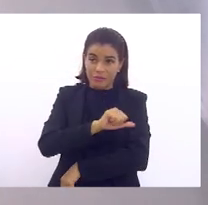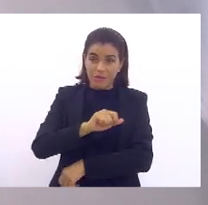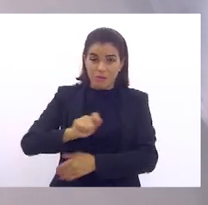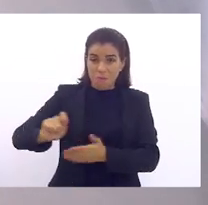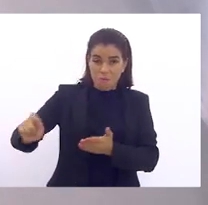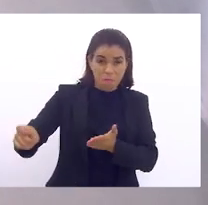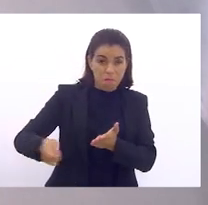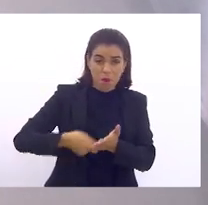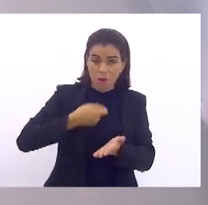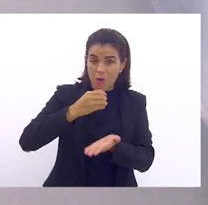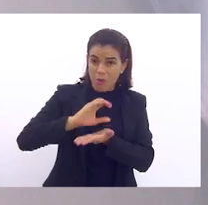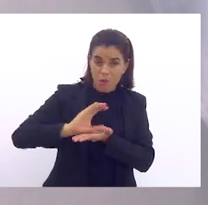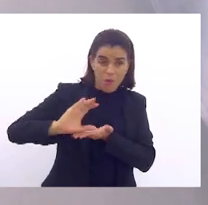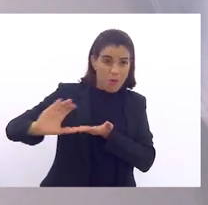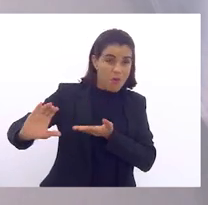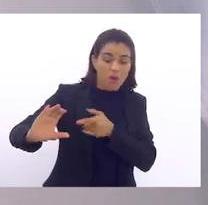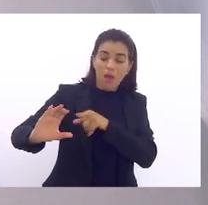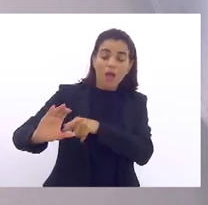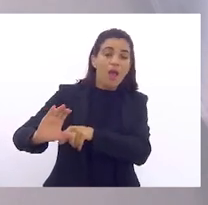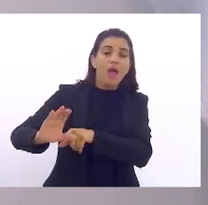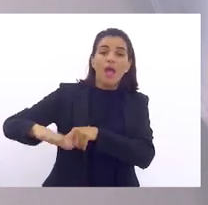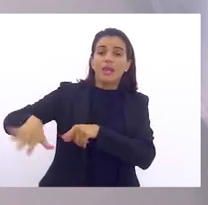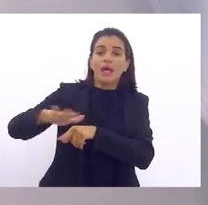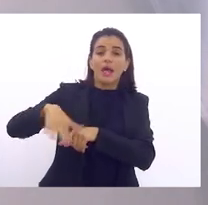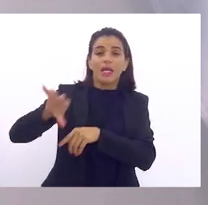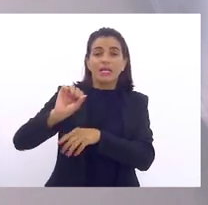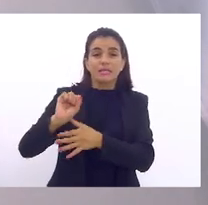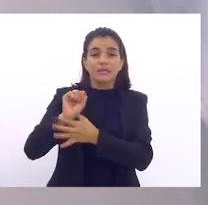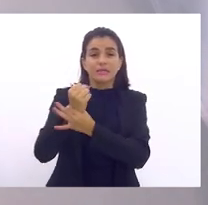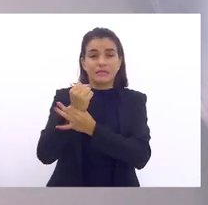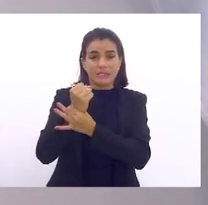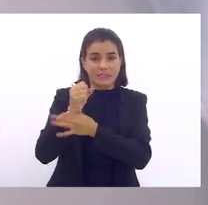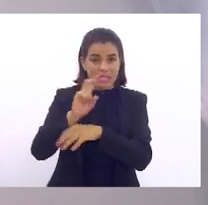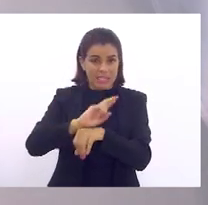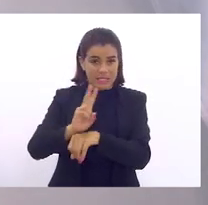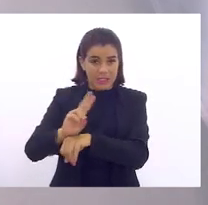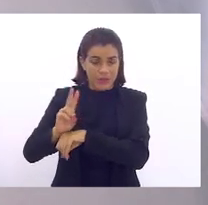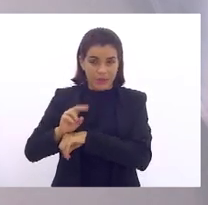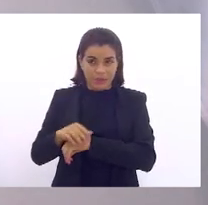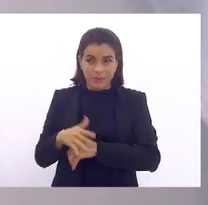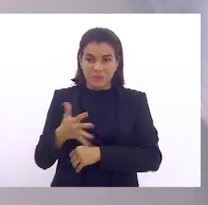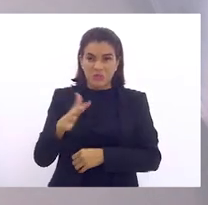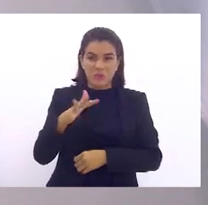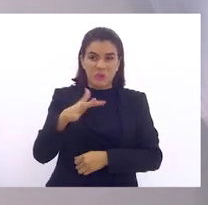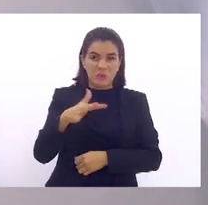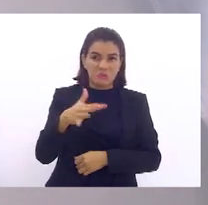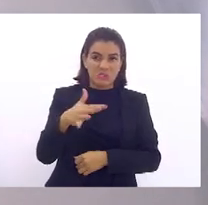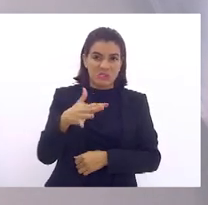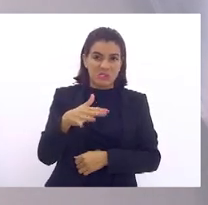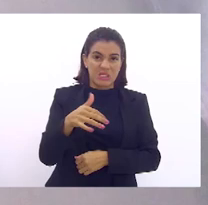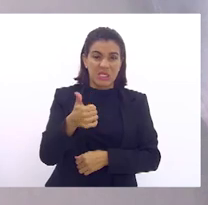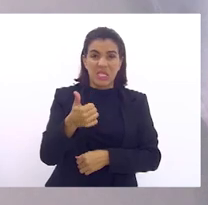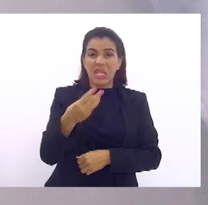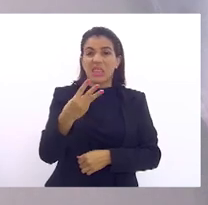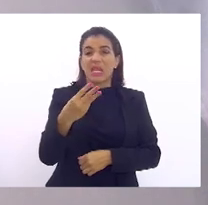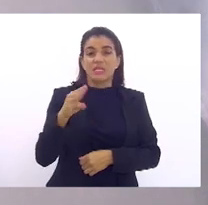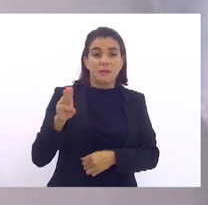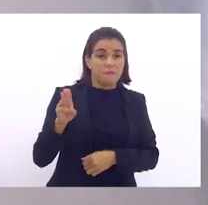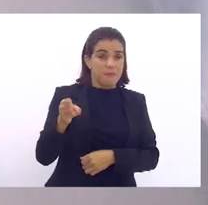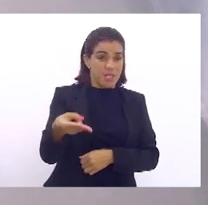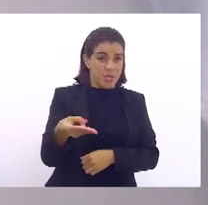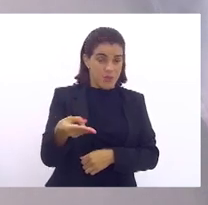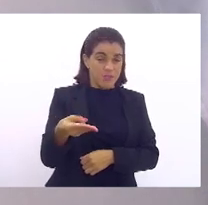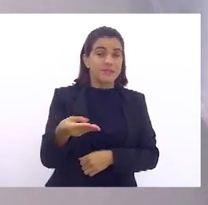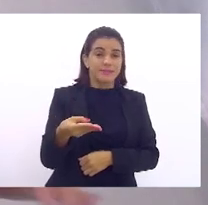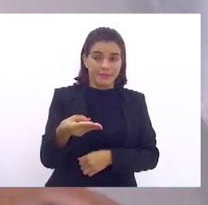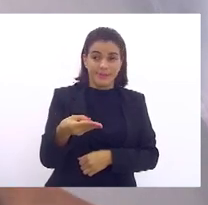tem em termos orçamentários é na segurança pública eh São cerca aí de 13 bilhões